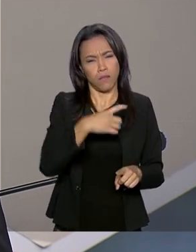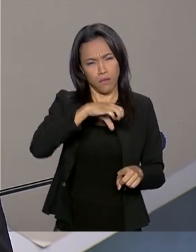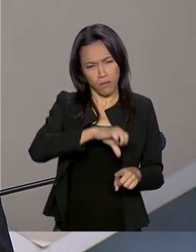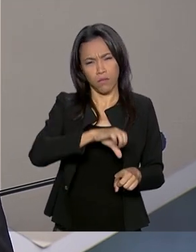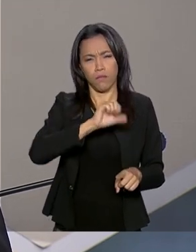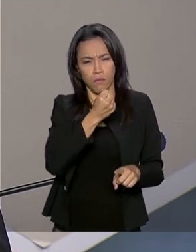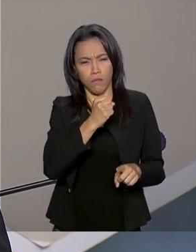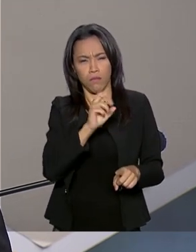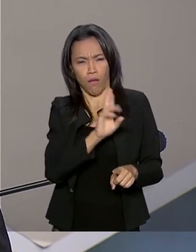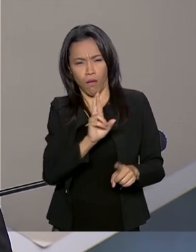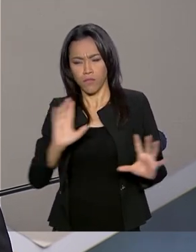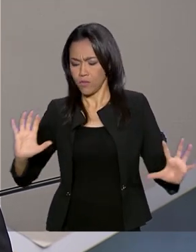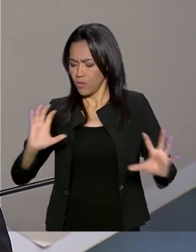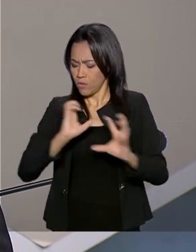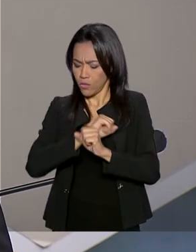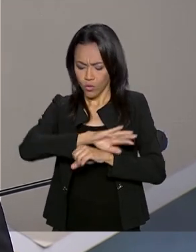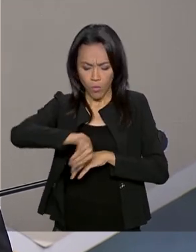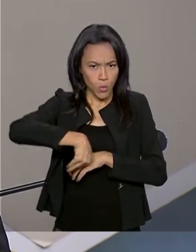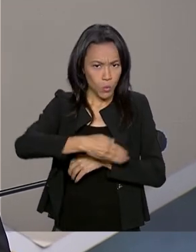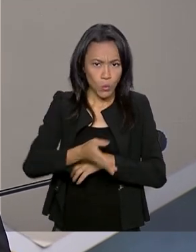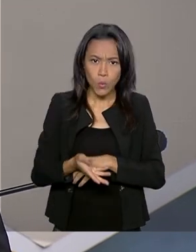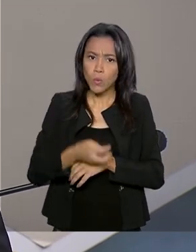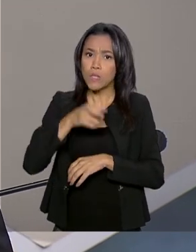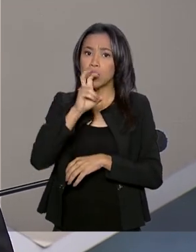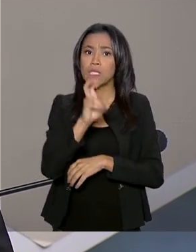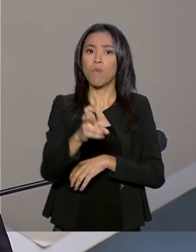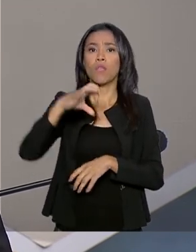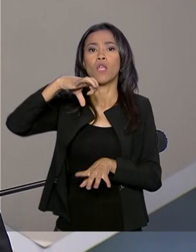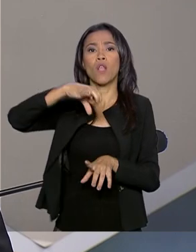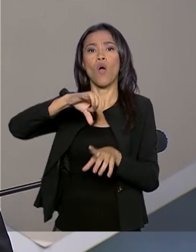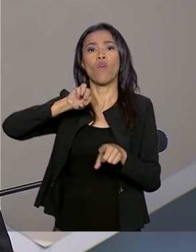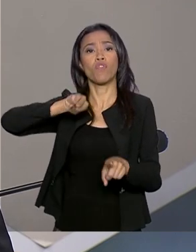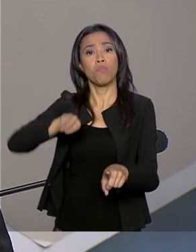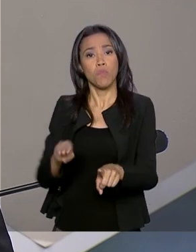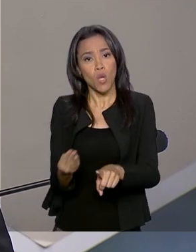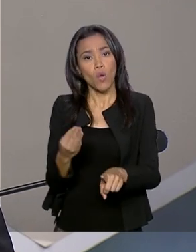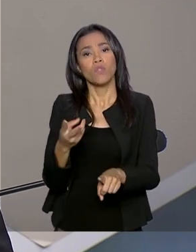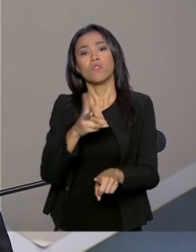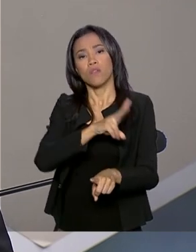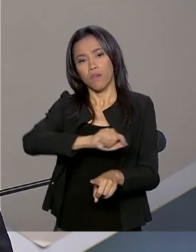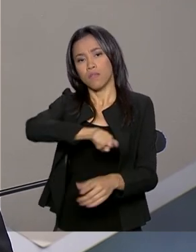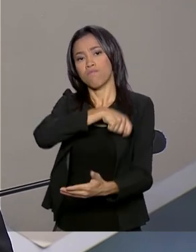Então, estamos falando em 59 milhões de reais que serão pagos para esses pescadores.